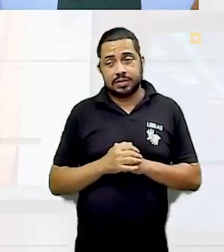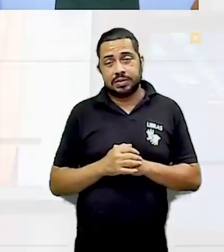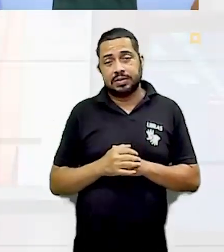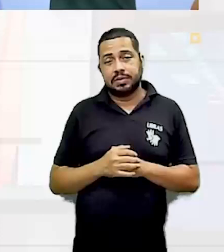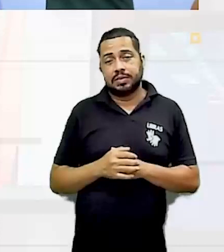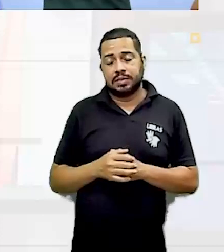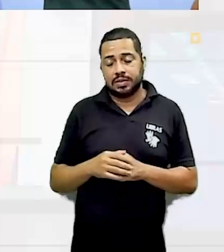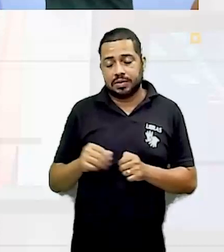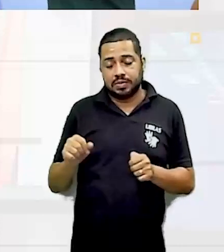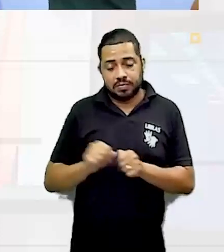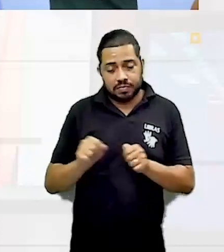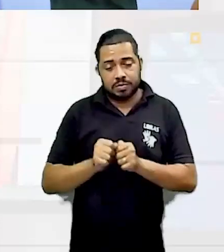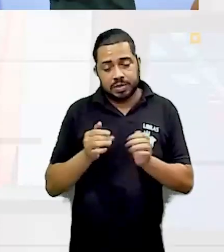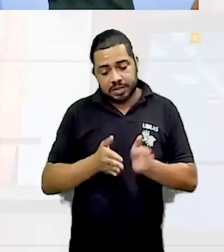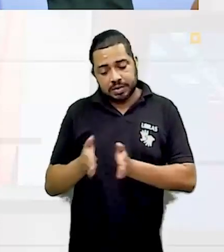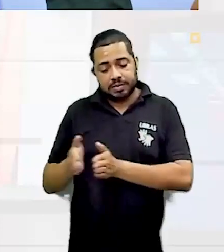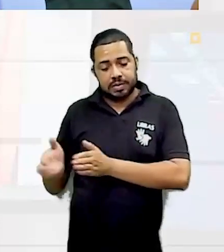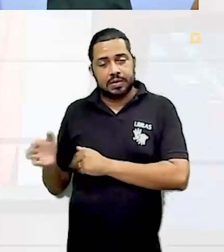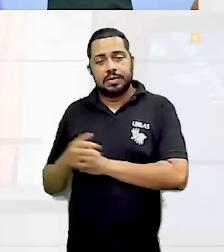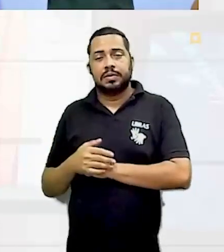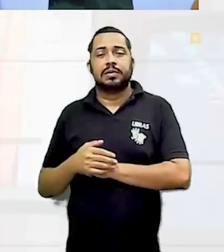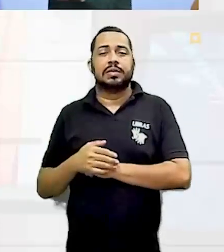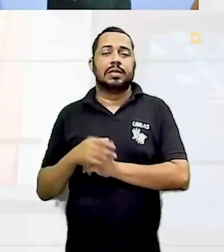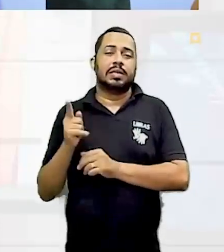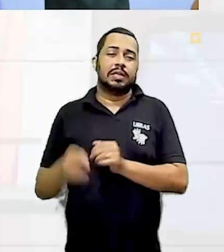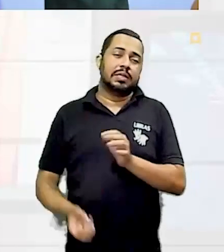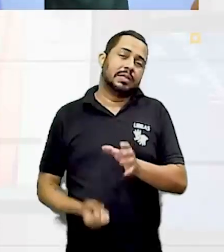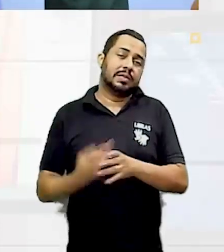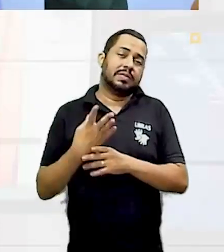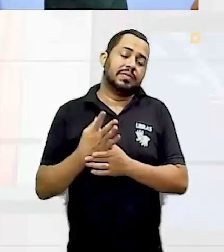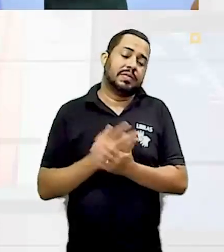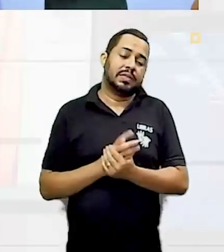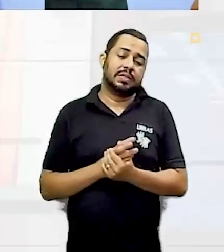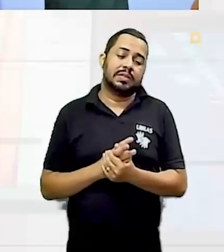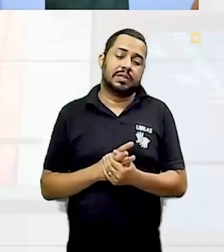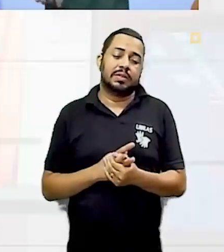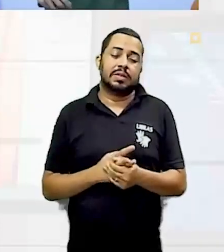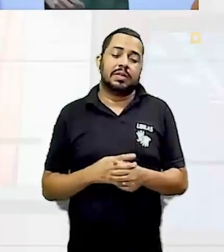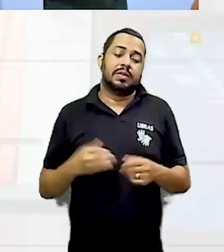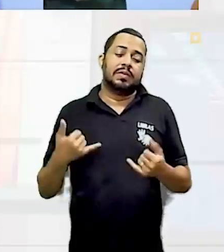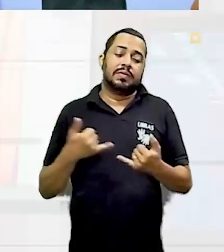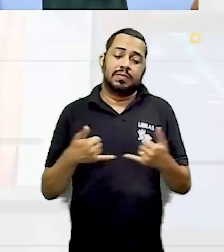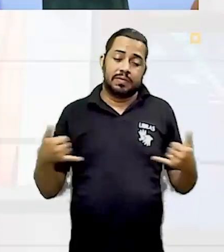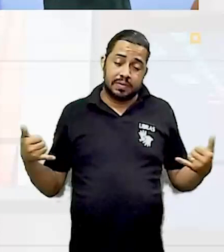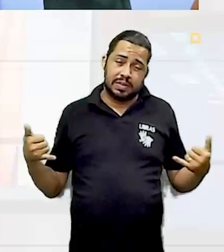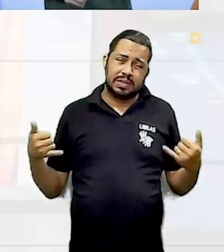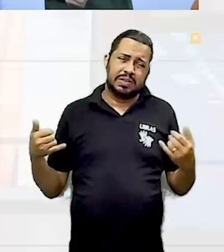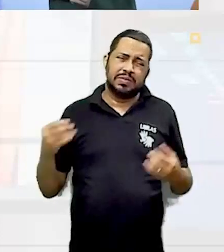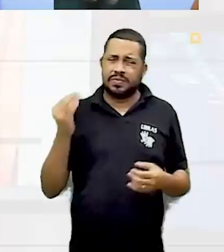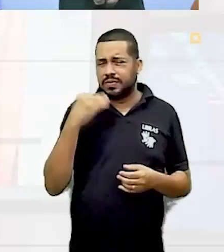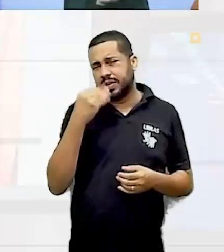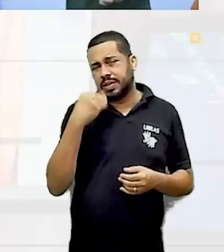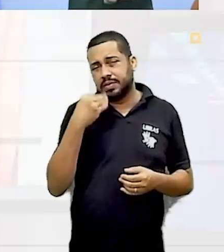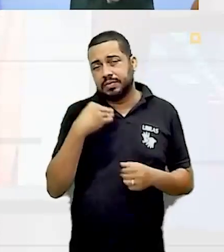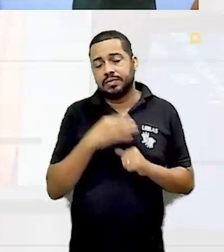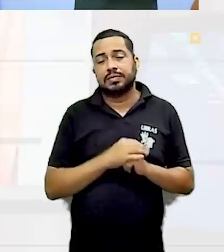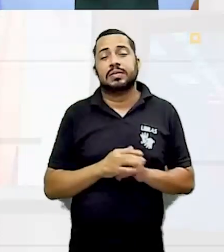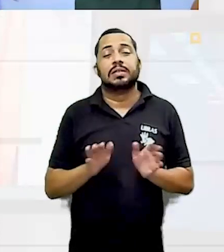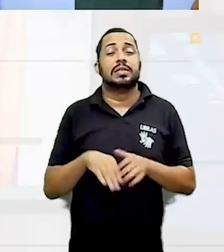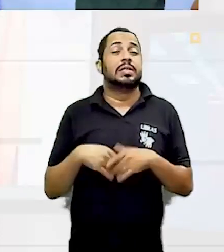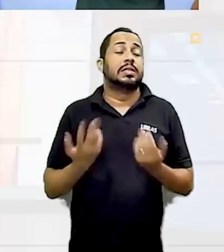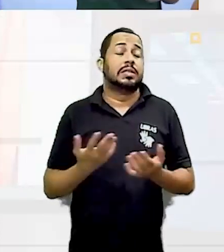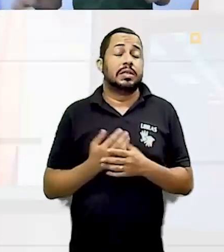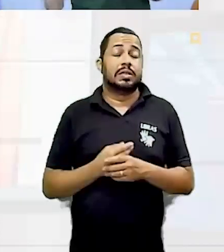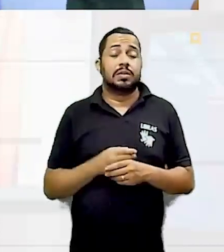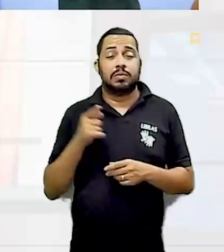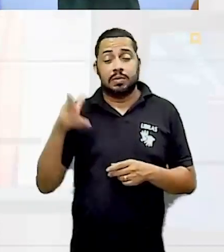forma sequencial, que eram ativadas através de fios bem frágilzinhos mesmo. Então a ideia é